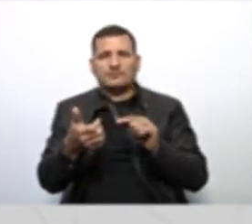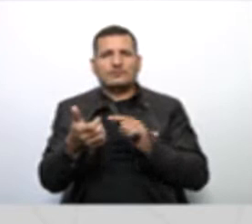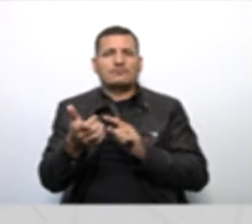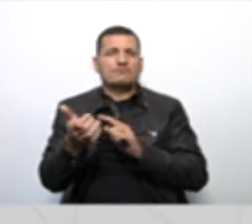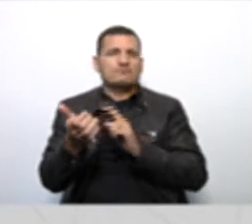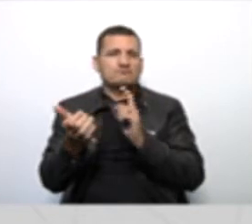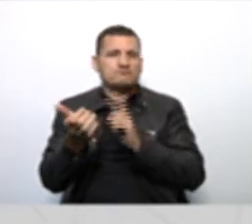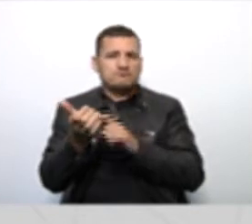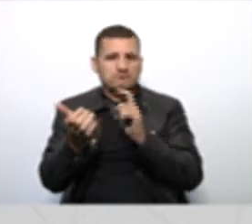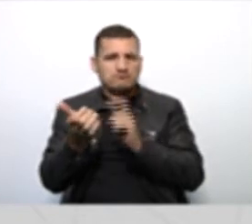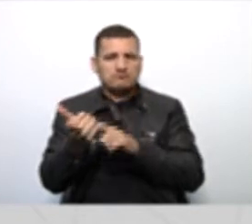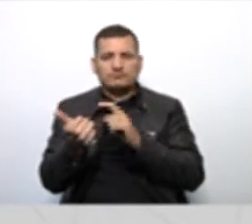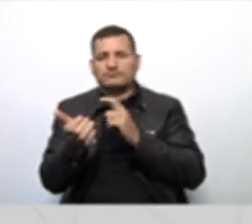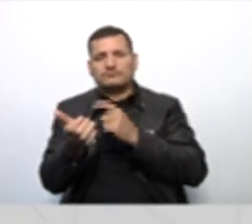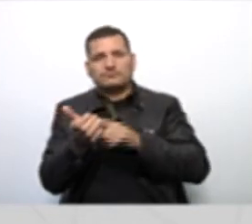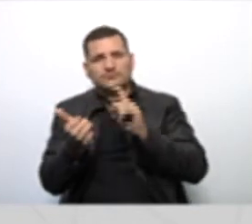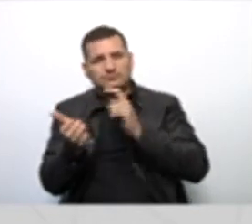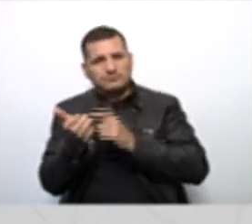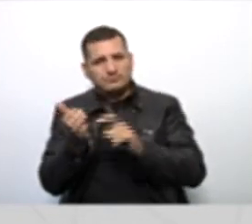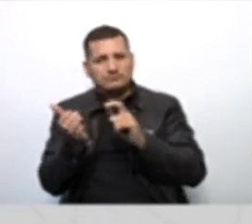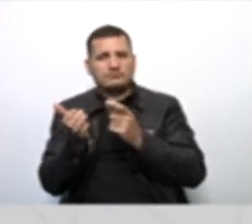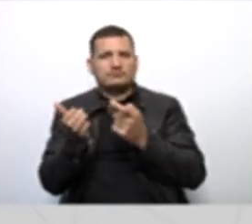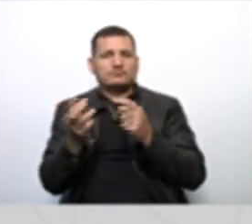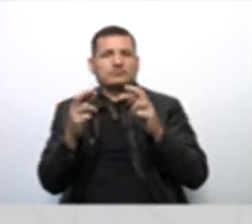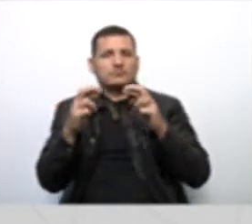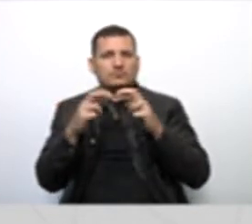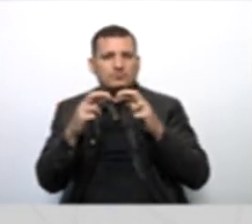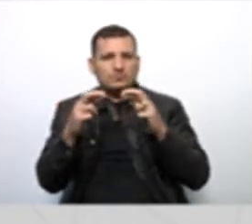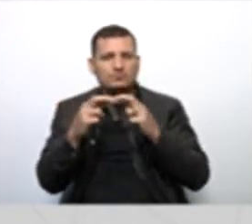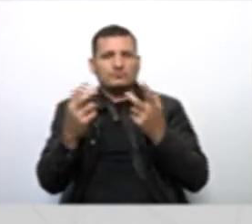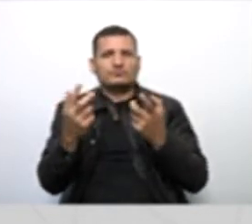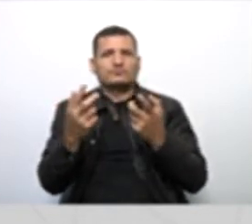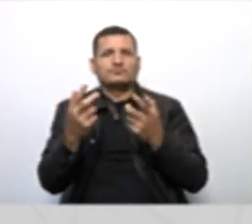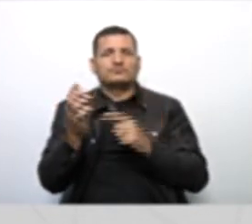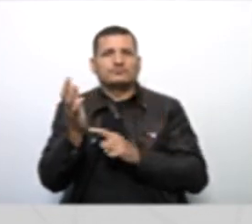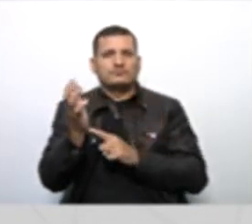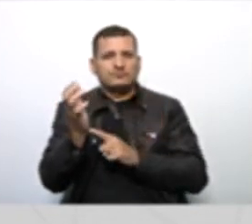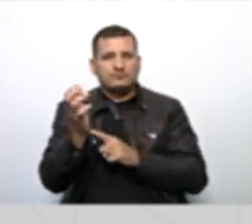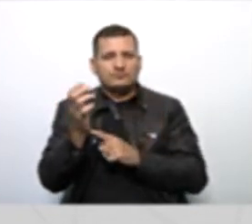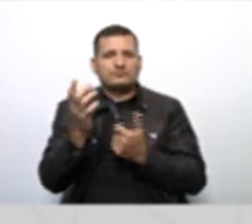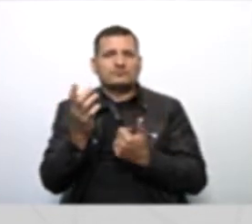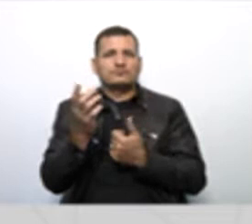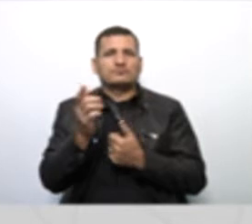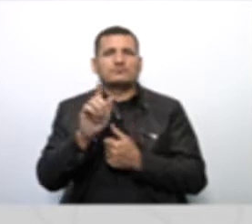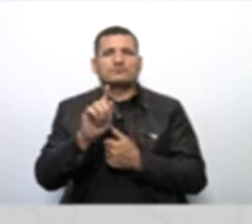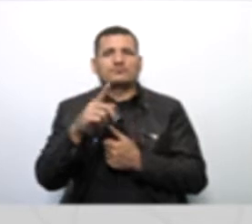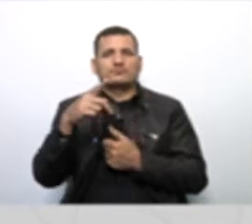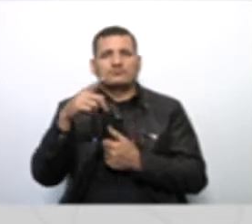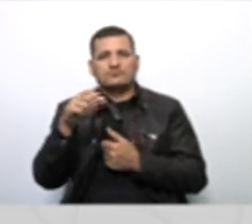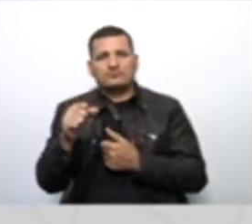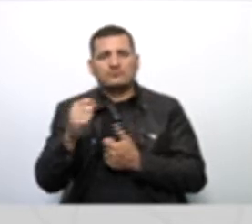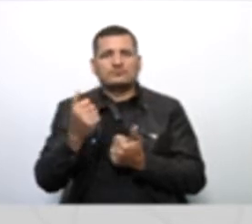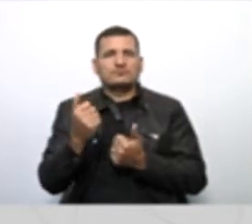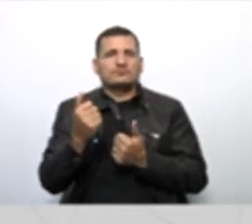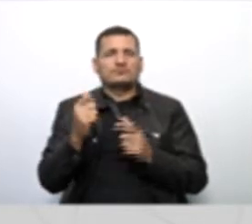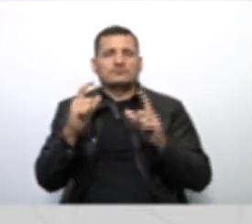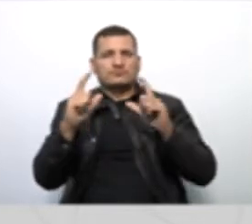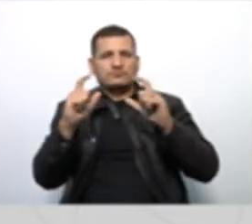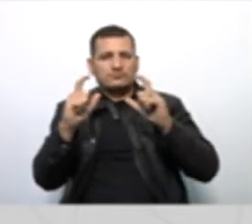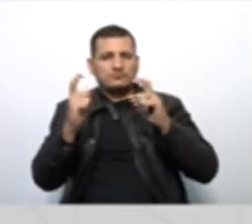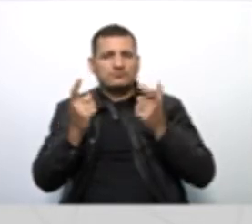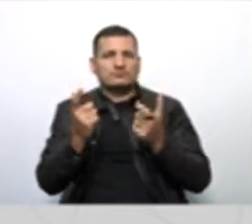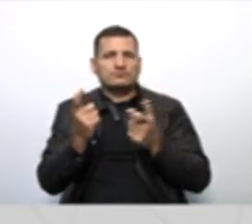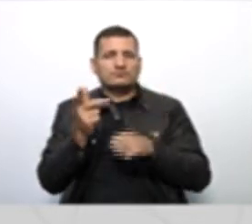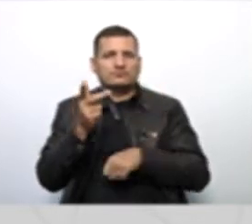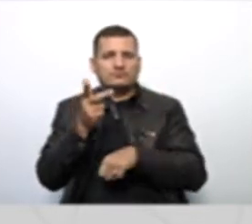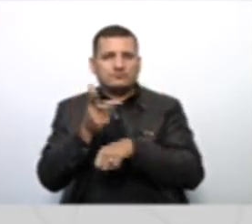ao toque, celular, Bluetooth, Wi-Fi, GPS de navegação, móveis, câmera de fotográfica, câmera de